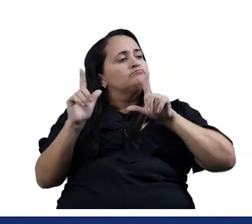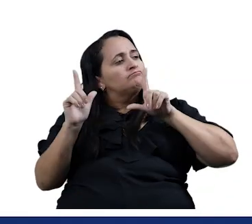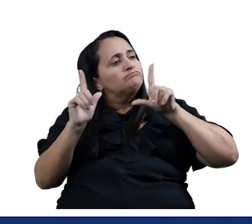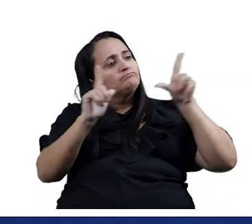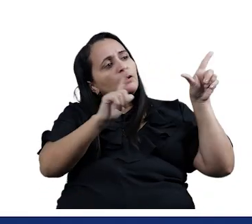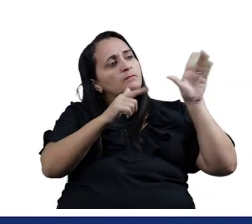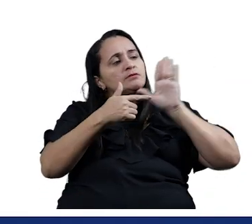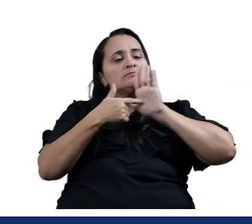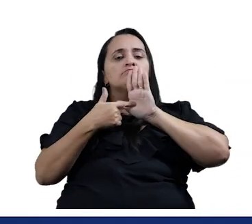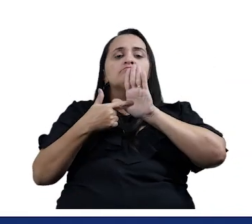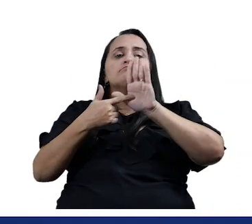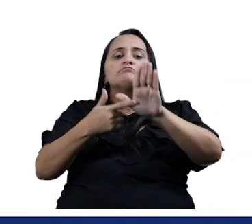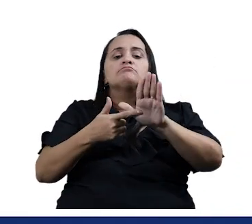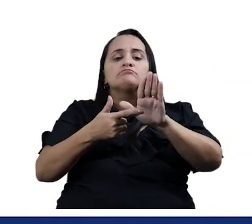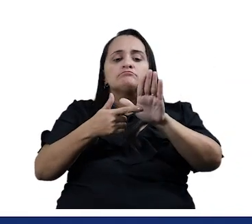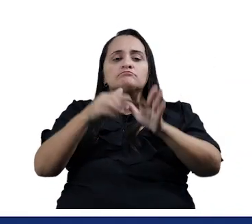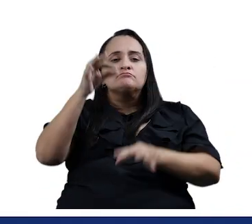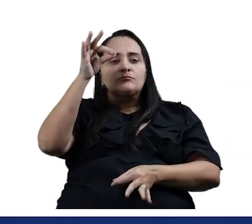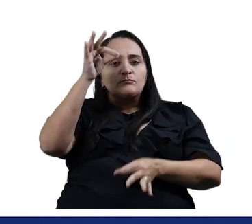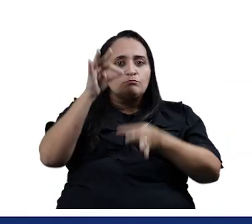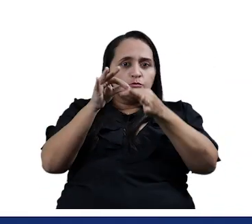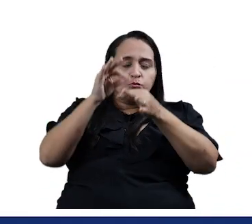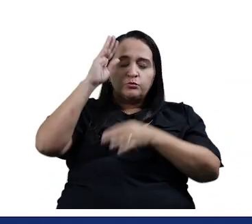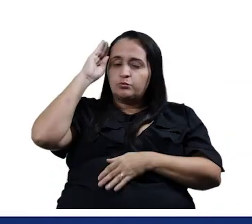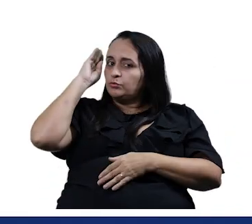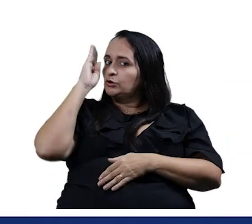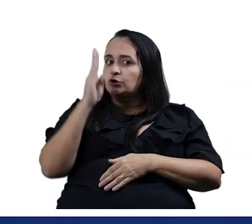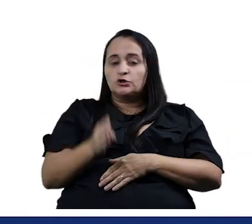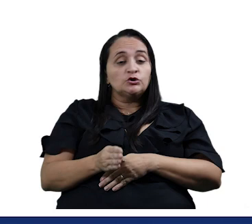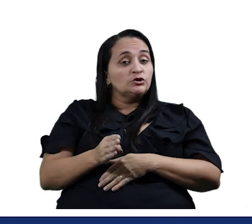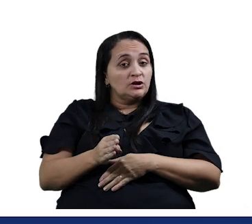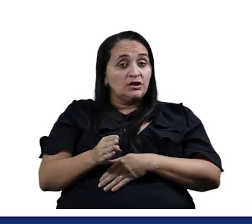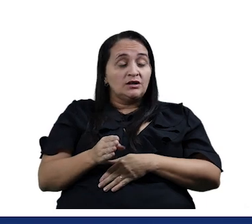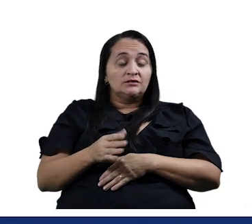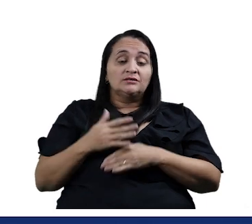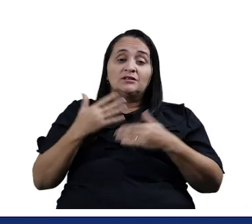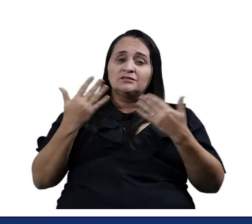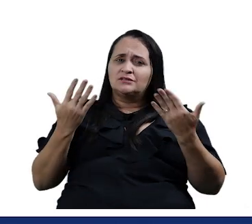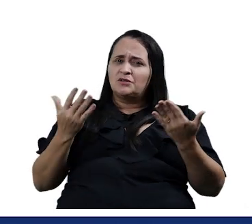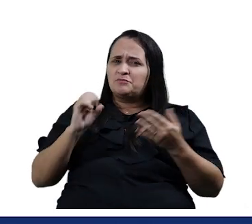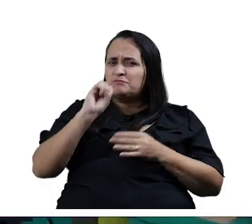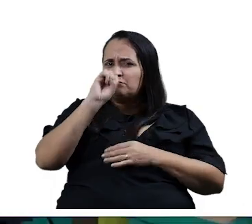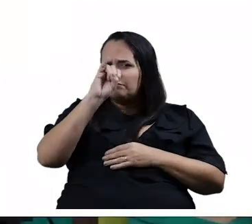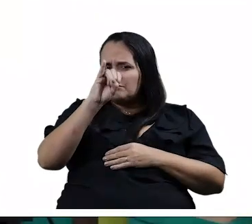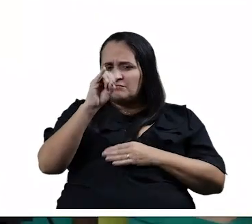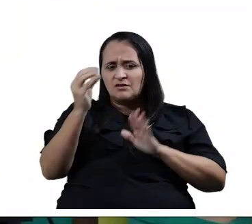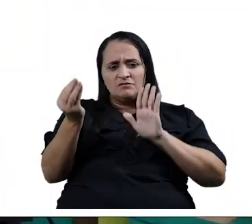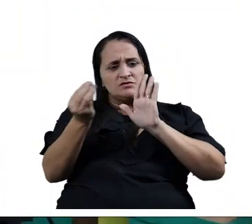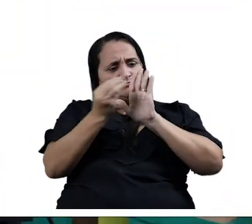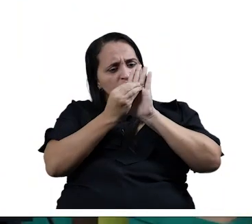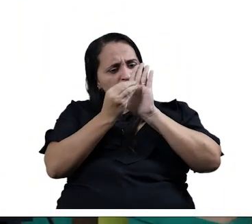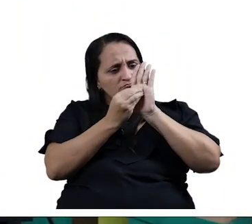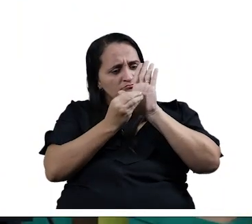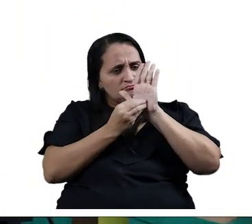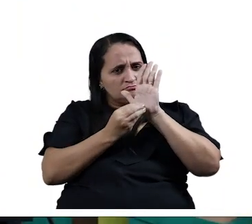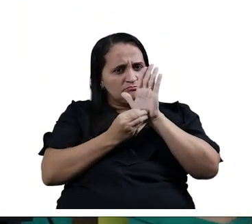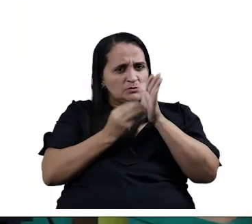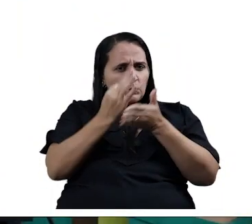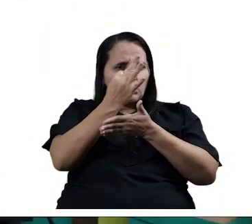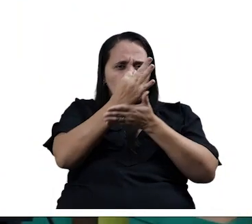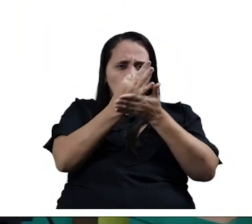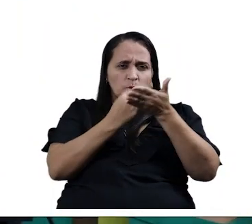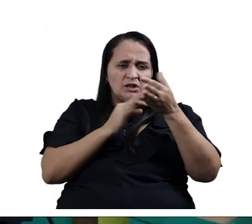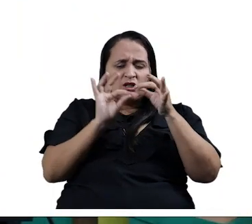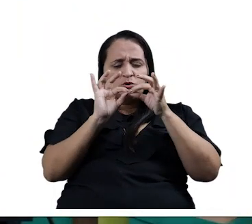apresentada de forma curta e direta, ó, rápido e certeiro. Se você colocar num cartaz um